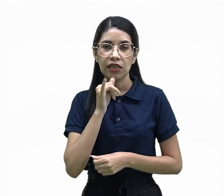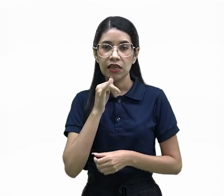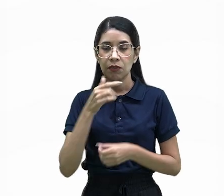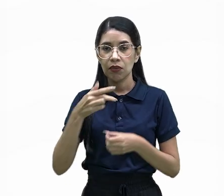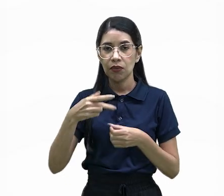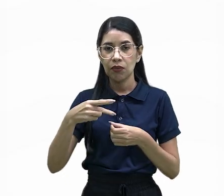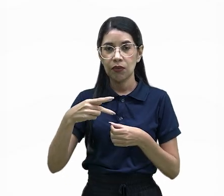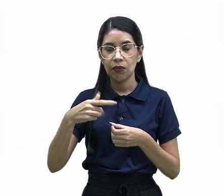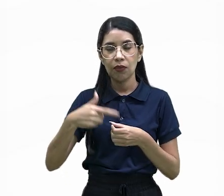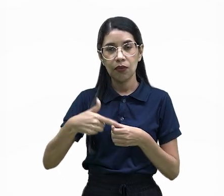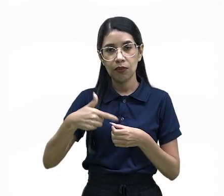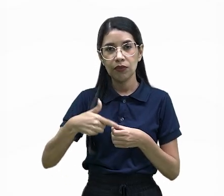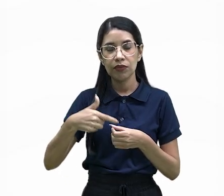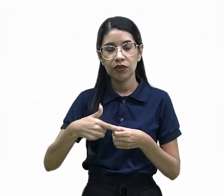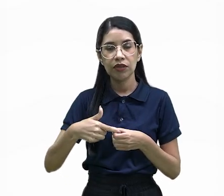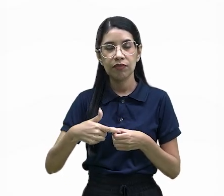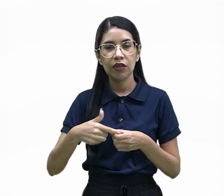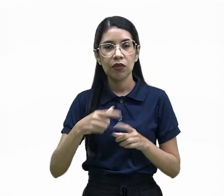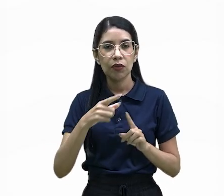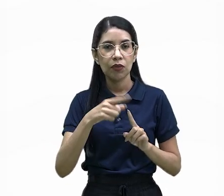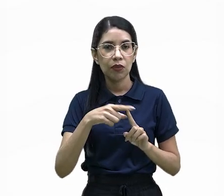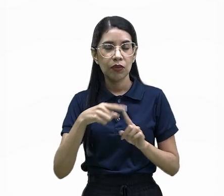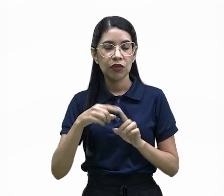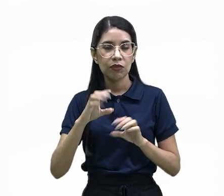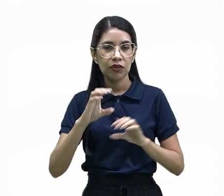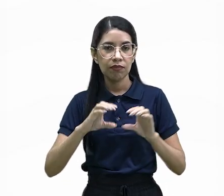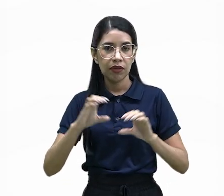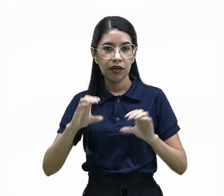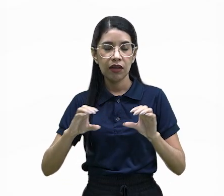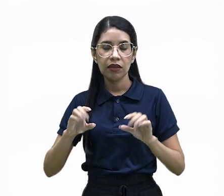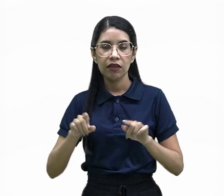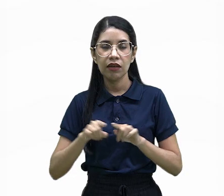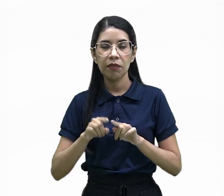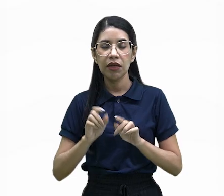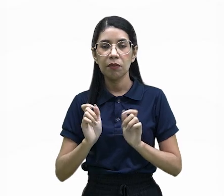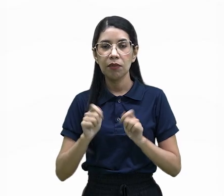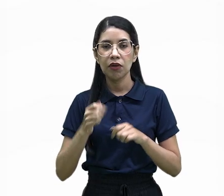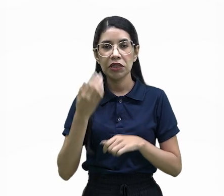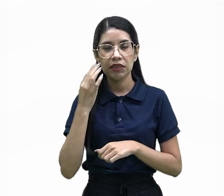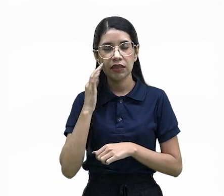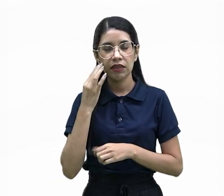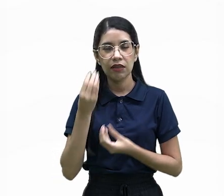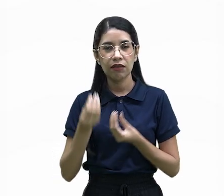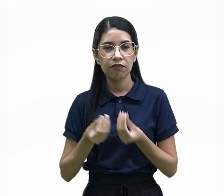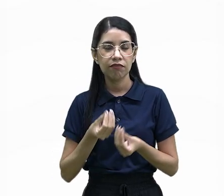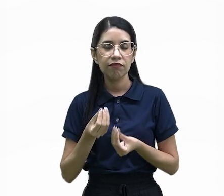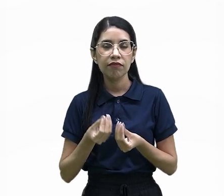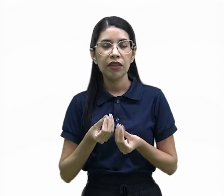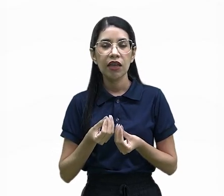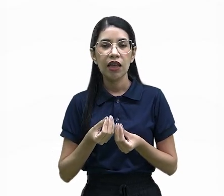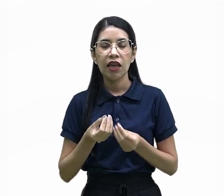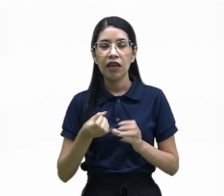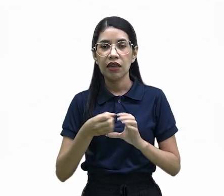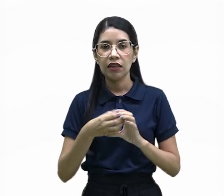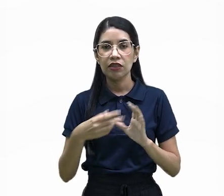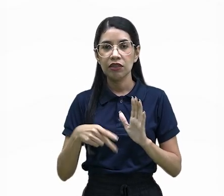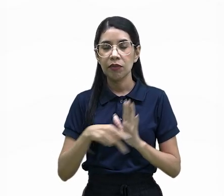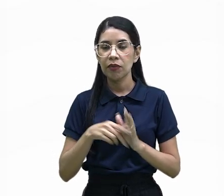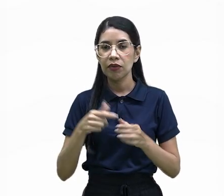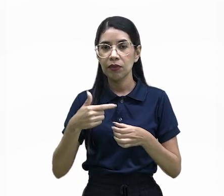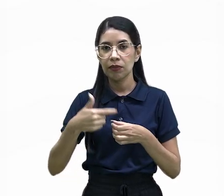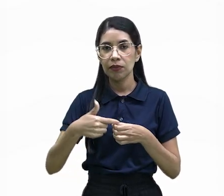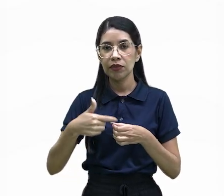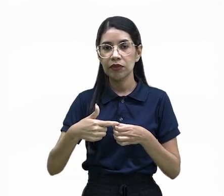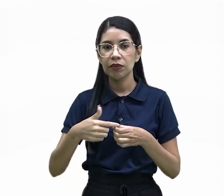por exemplo, a classificação das cadeias carbônicas, ela ajuda a entender, por exemplo, as propriedades dos